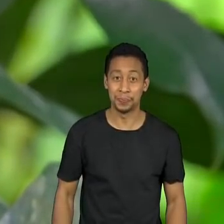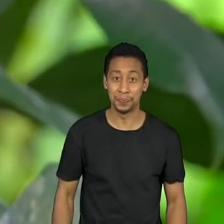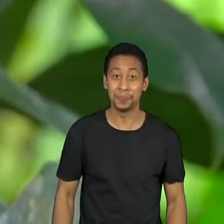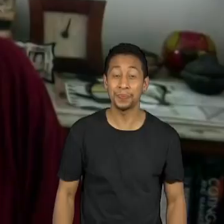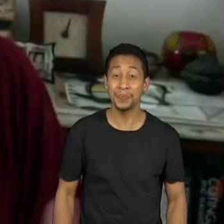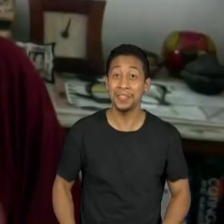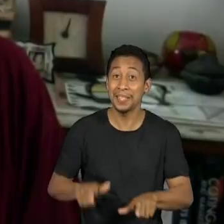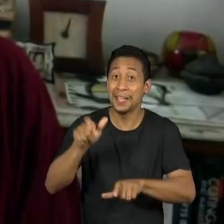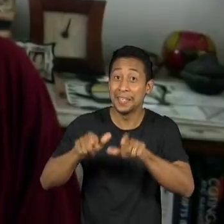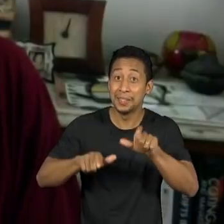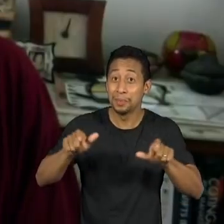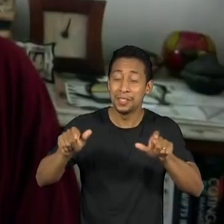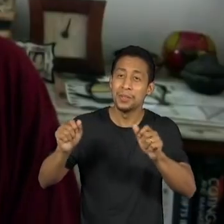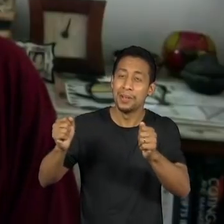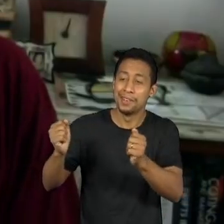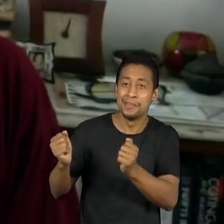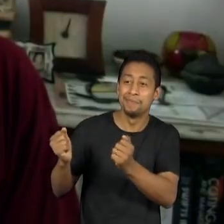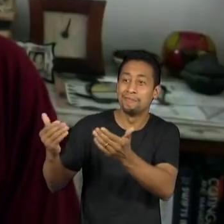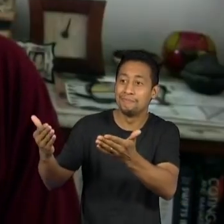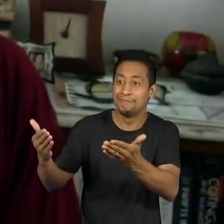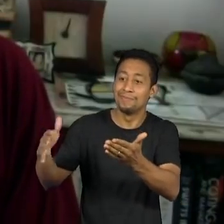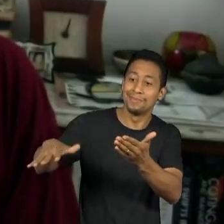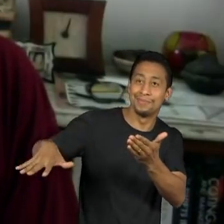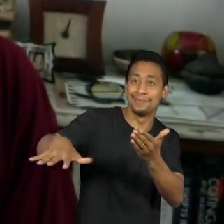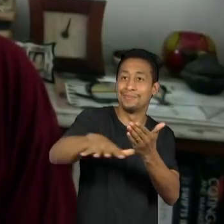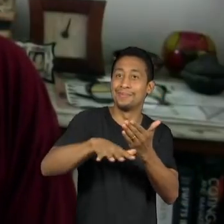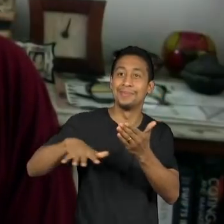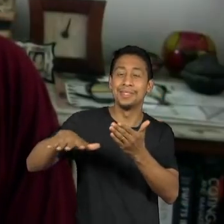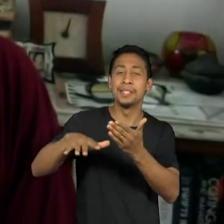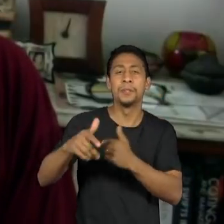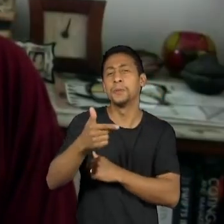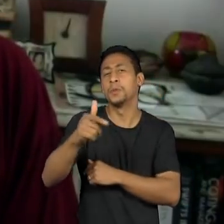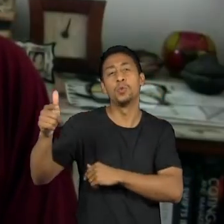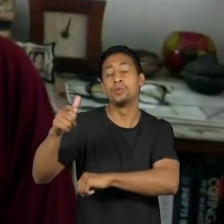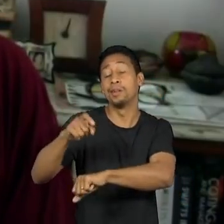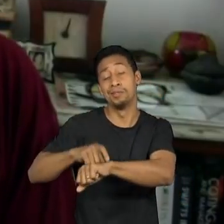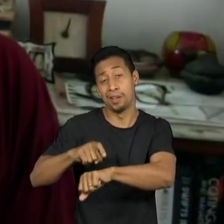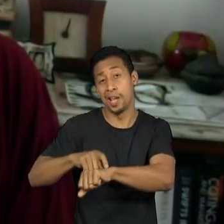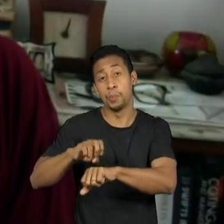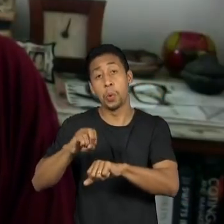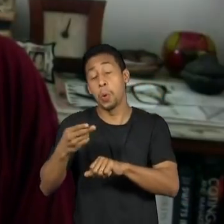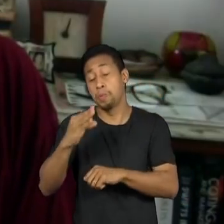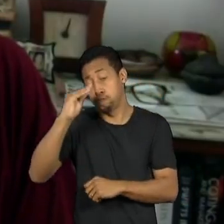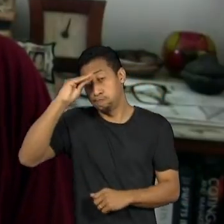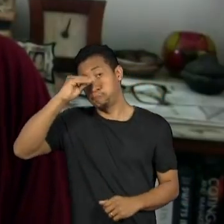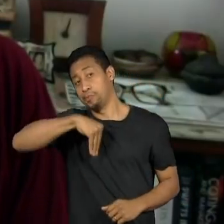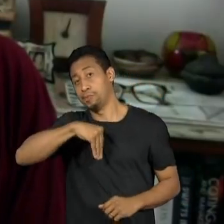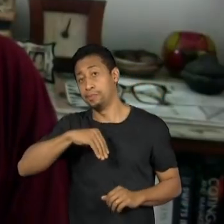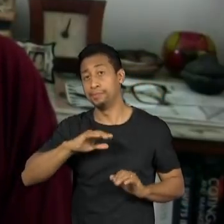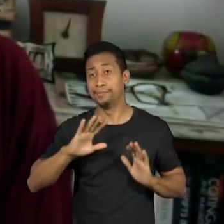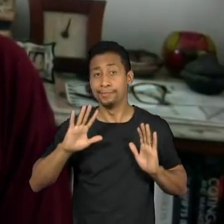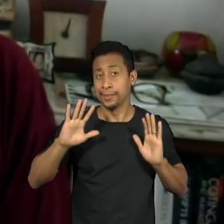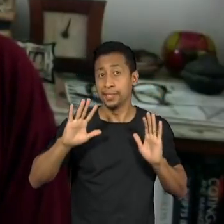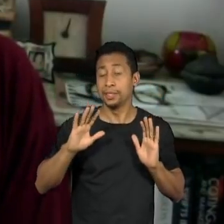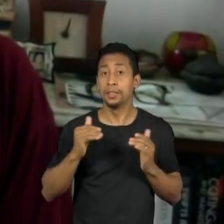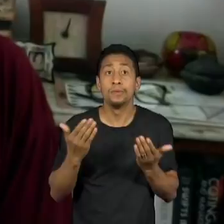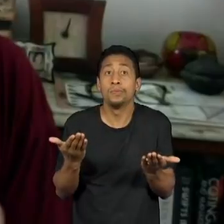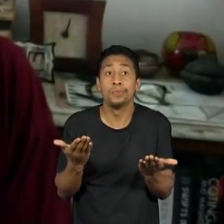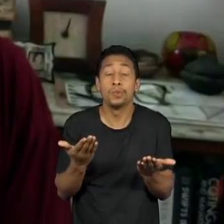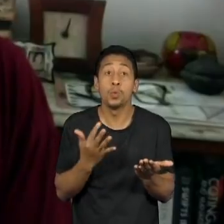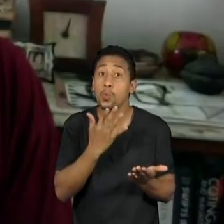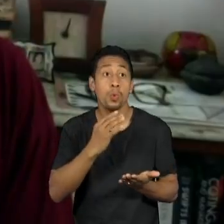As pessoas em volta, por falta de tempo ou falta de disposição, não têm uma